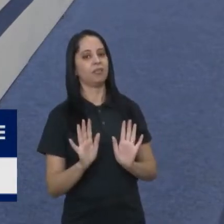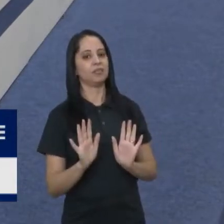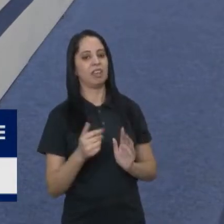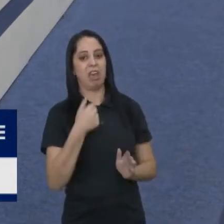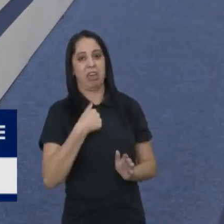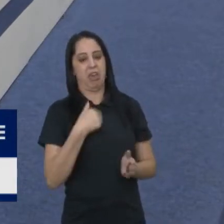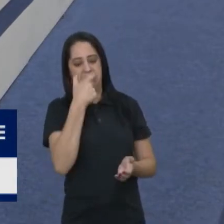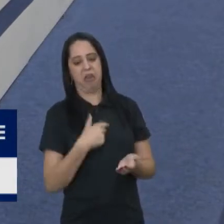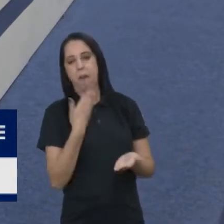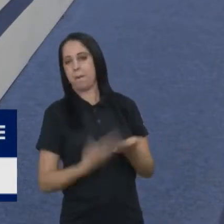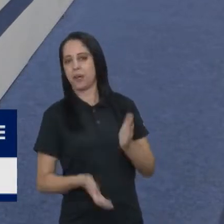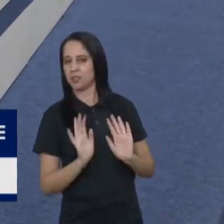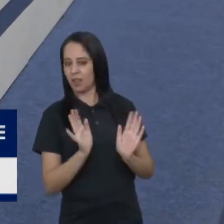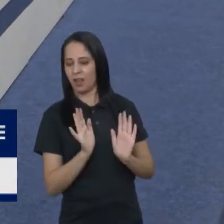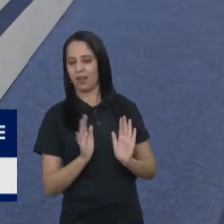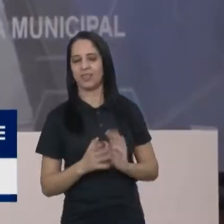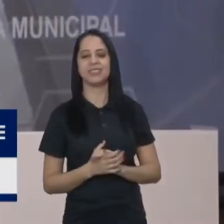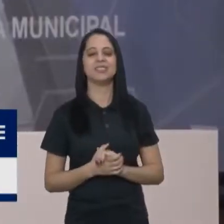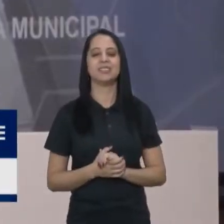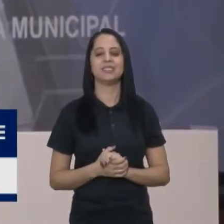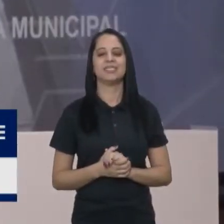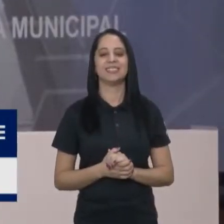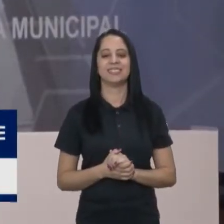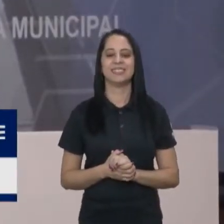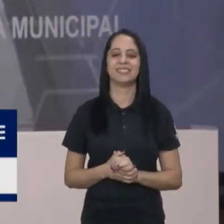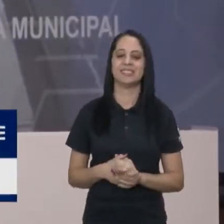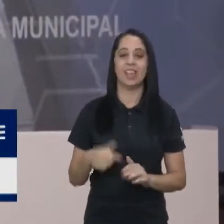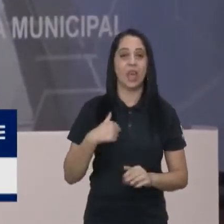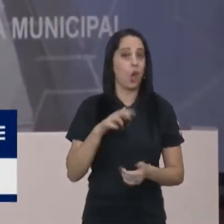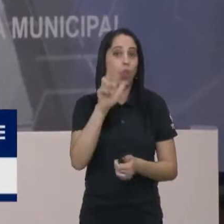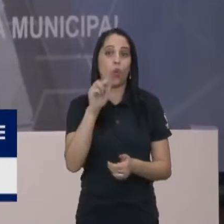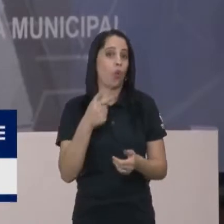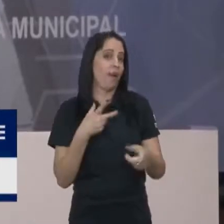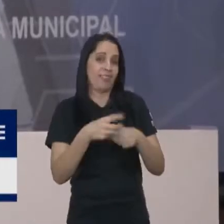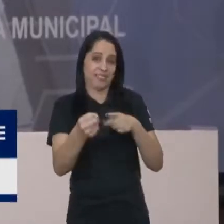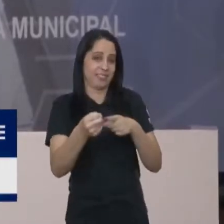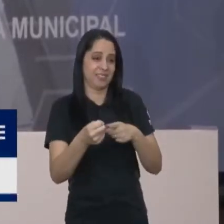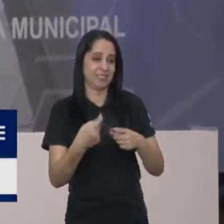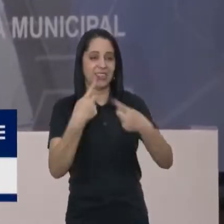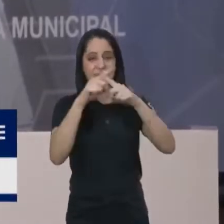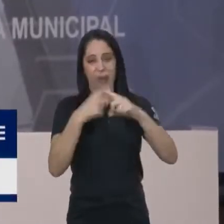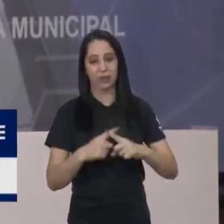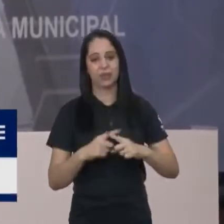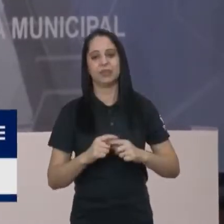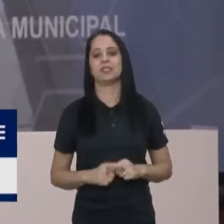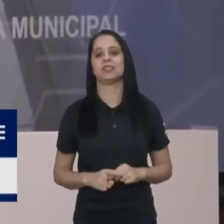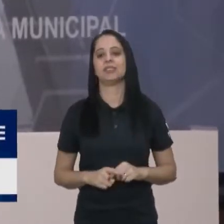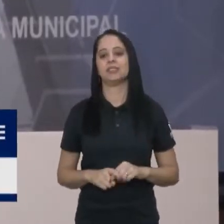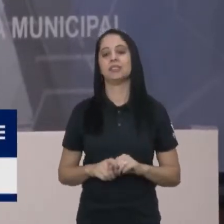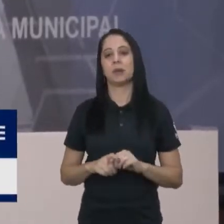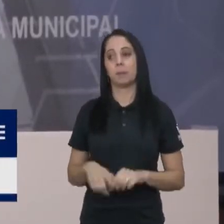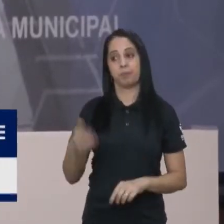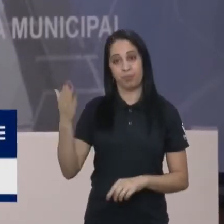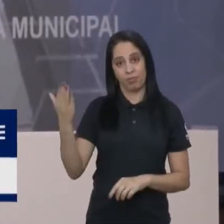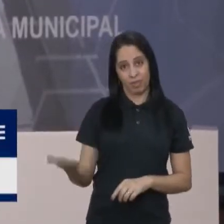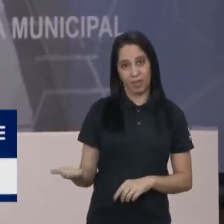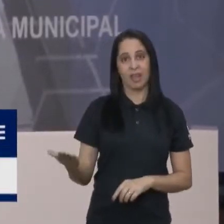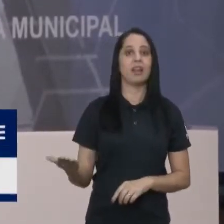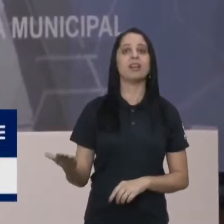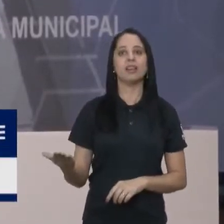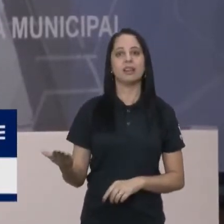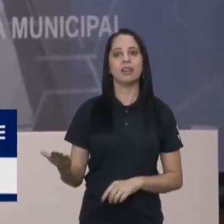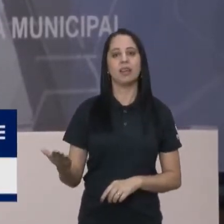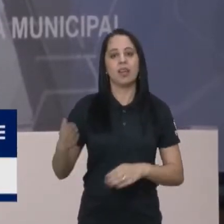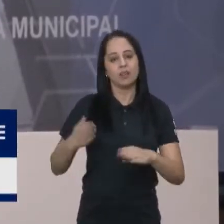tempo, mas nunca ganhei de vocês também, né? Ficou sócio do clube de Campos Santa Rita